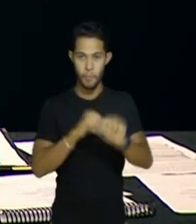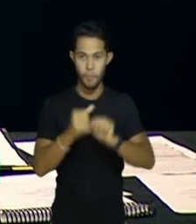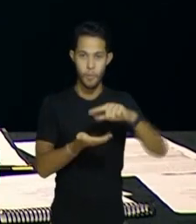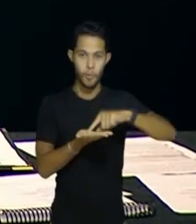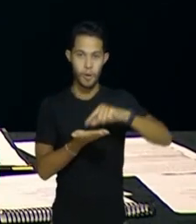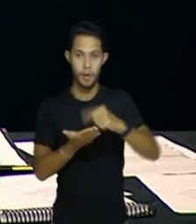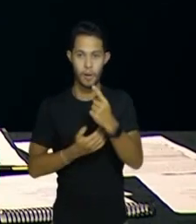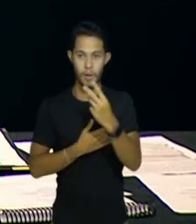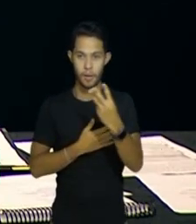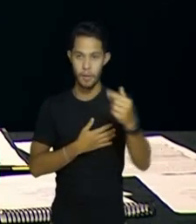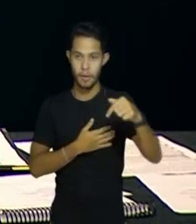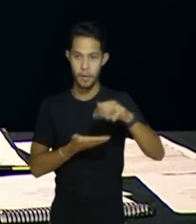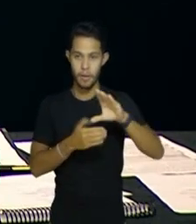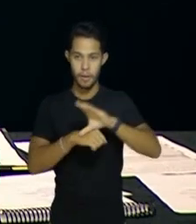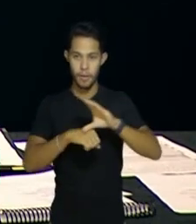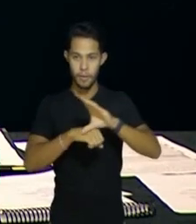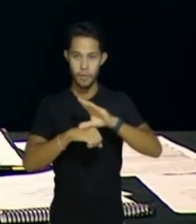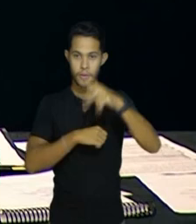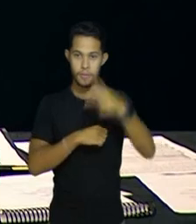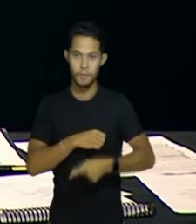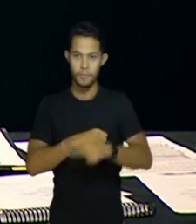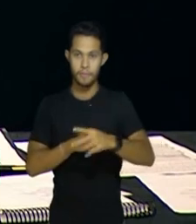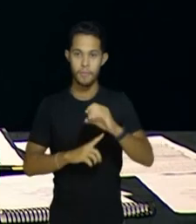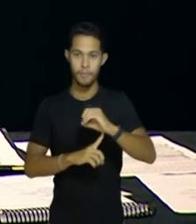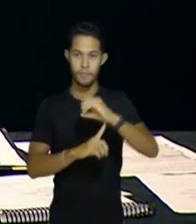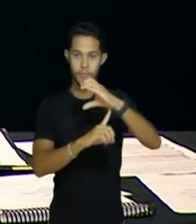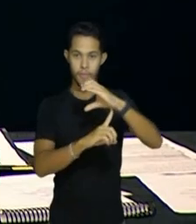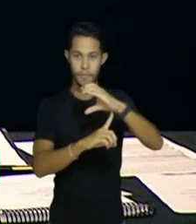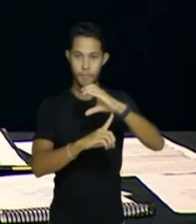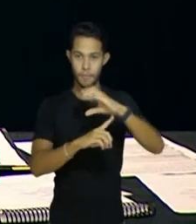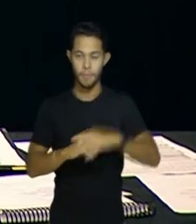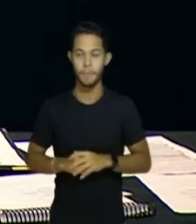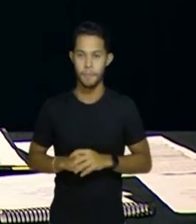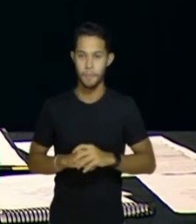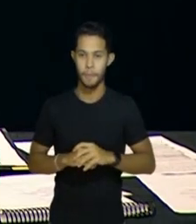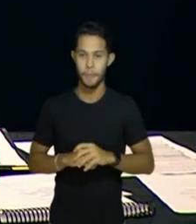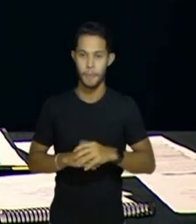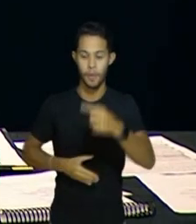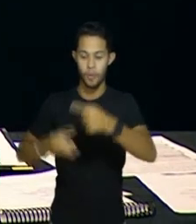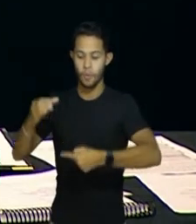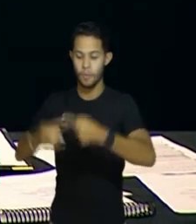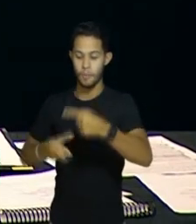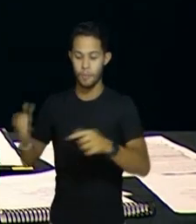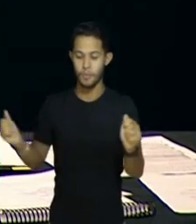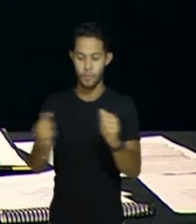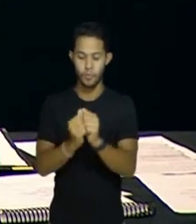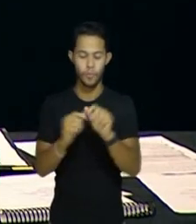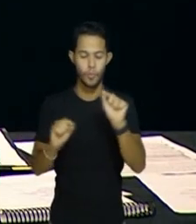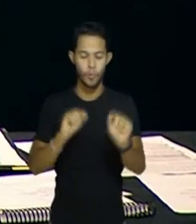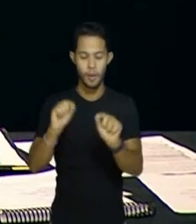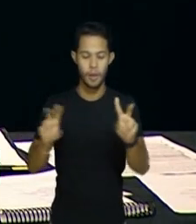137 da Constituição do Estado de Santa Catarina. Parecer das comissões conjuntas é pela aprovação.